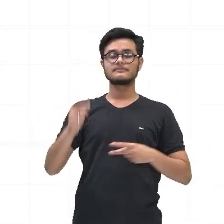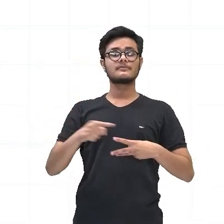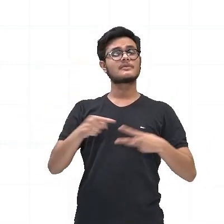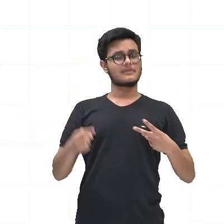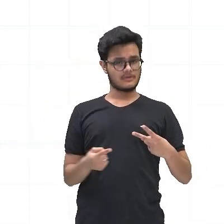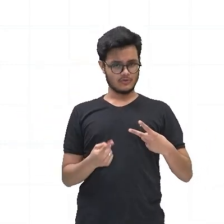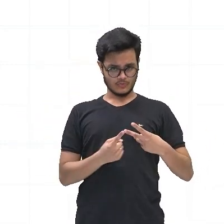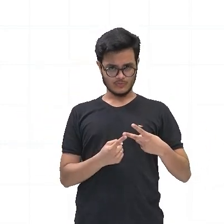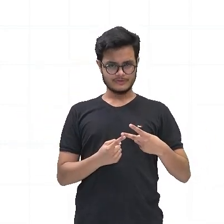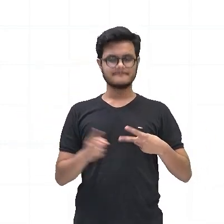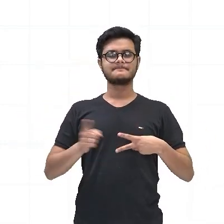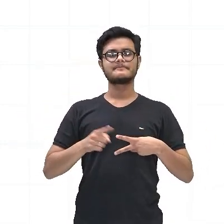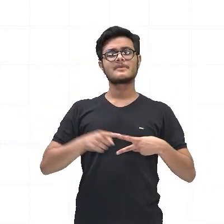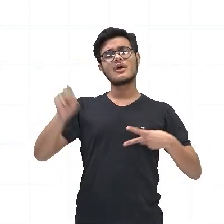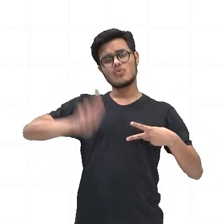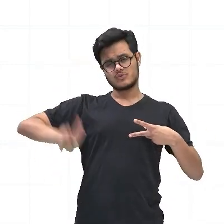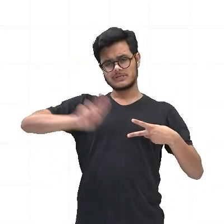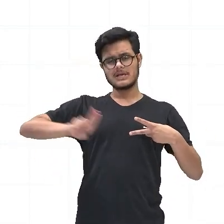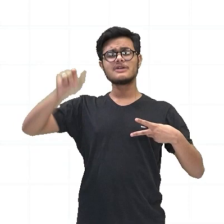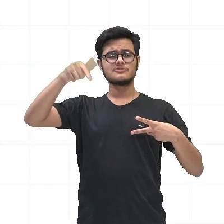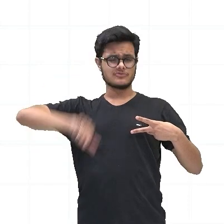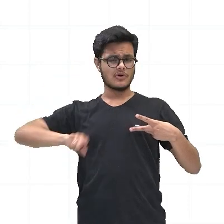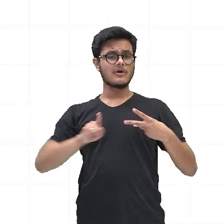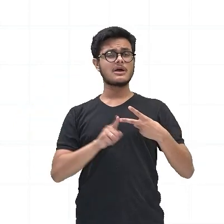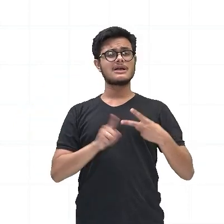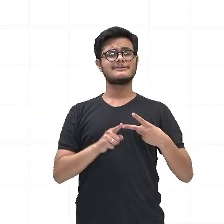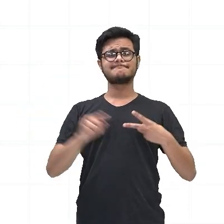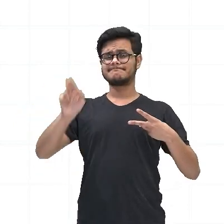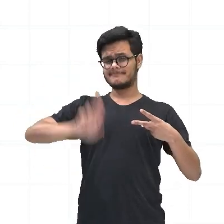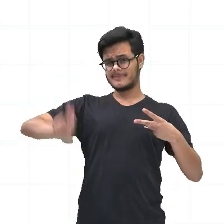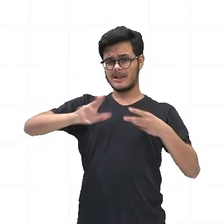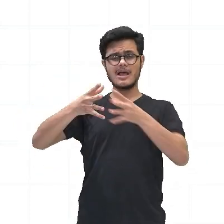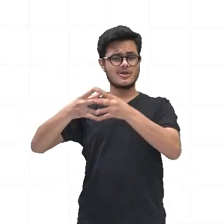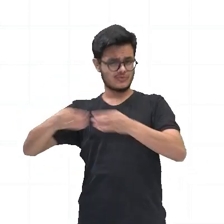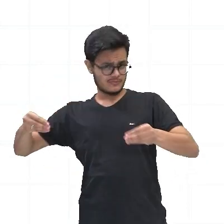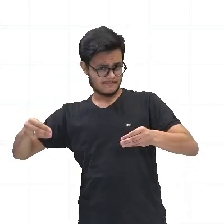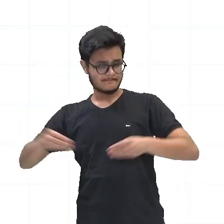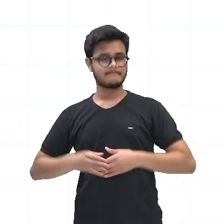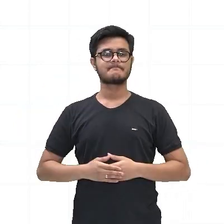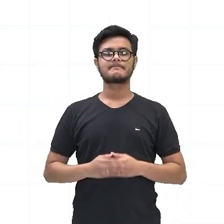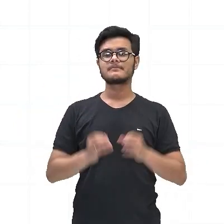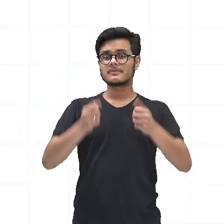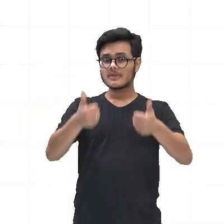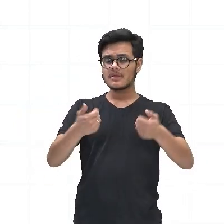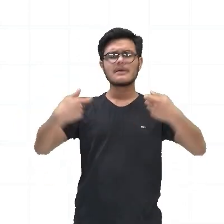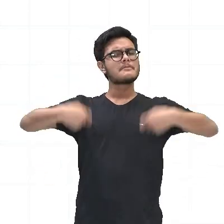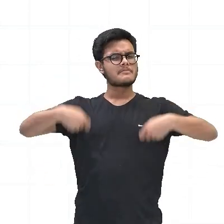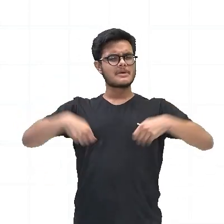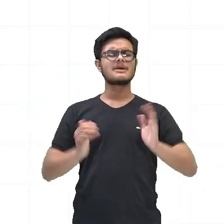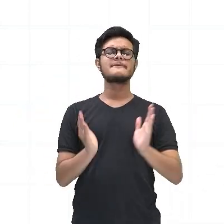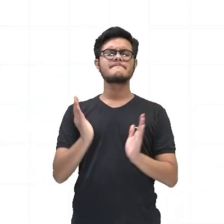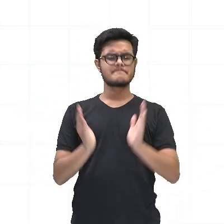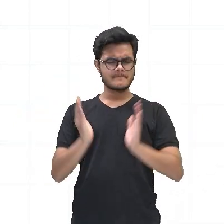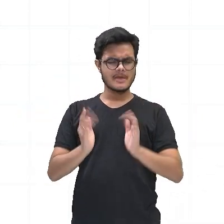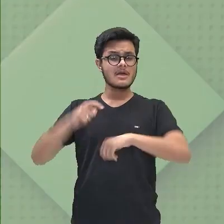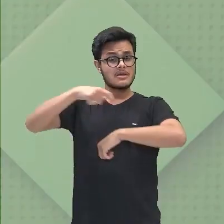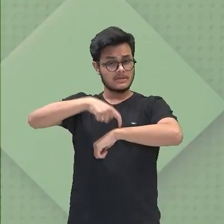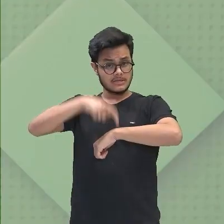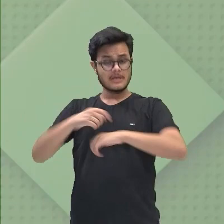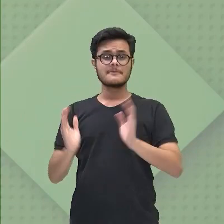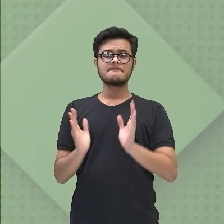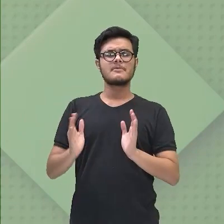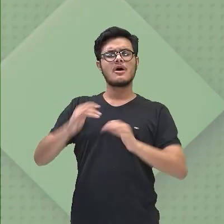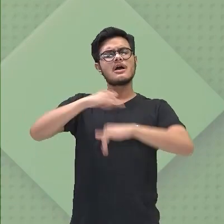em renováveis e não renováveis. Então, a gente vai ter aí uma taxa de renovação que ela pode ser em um curto espaço de